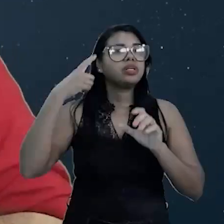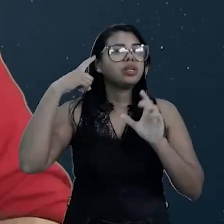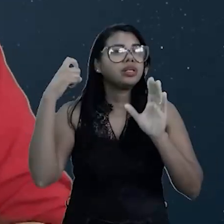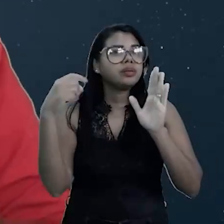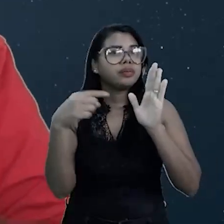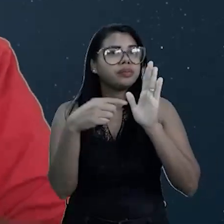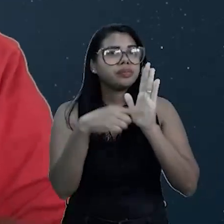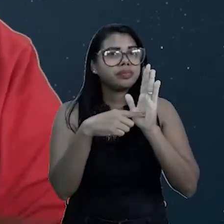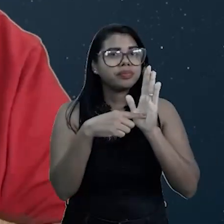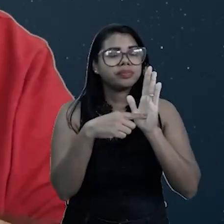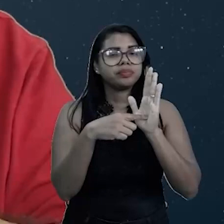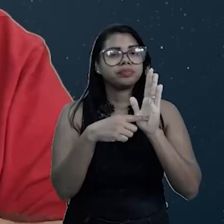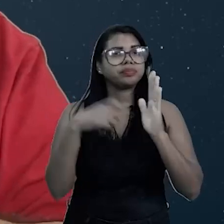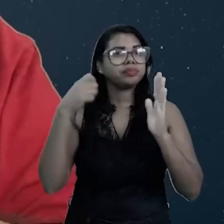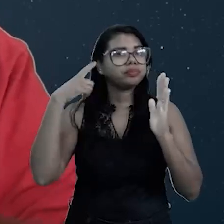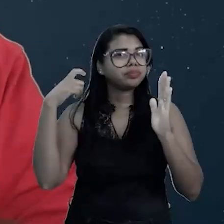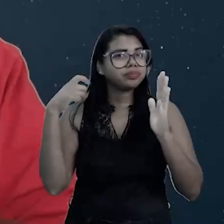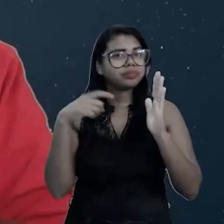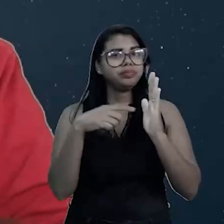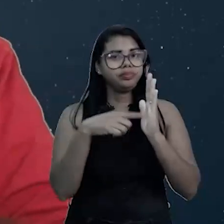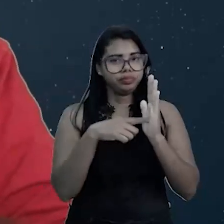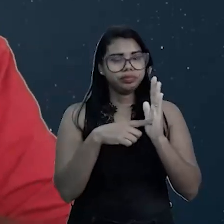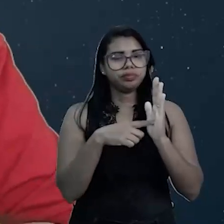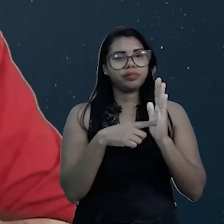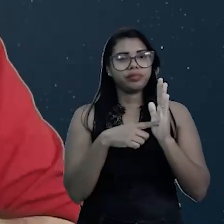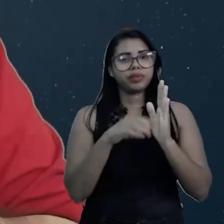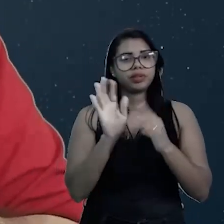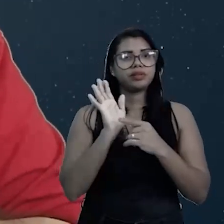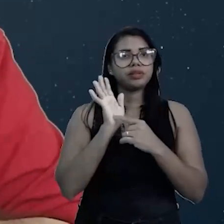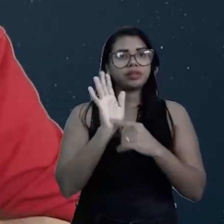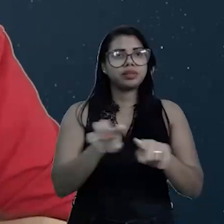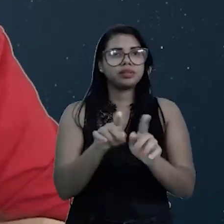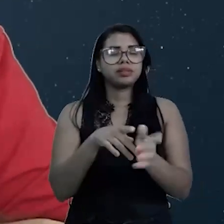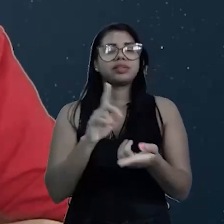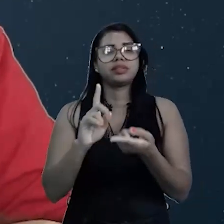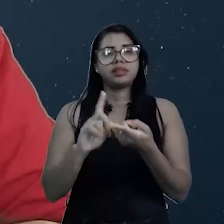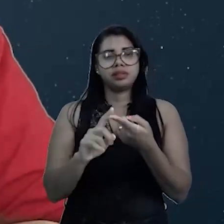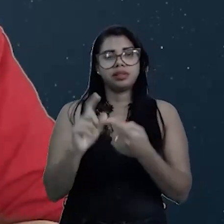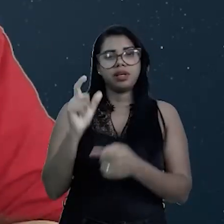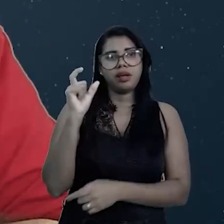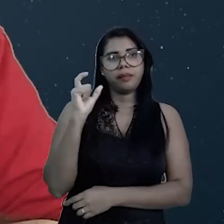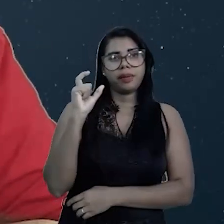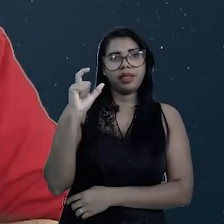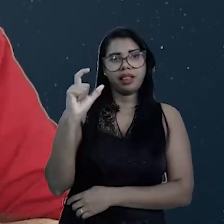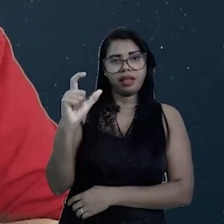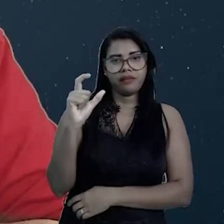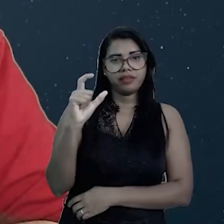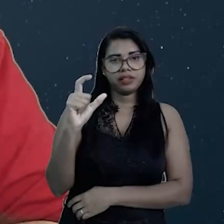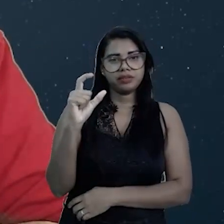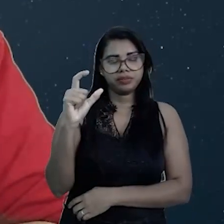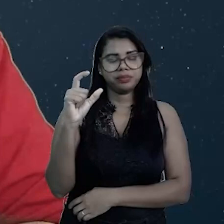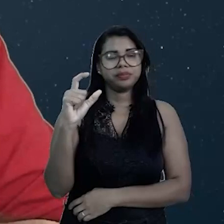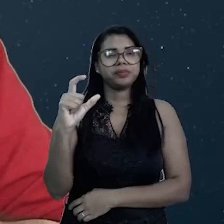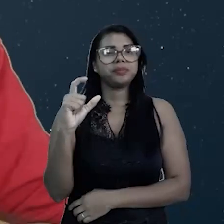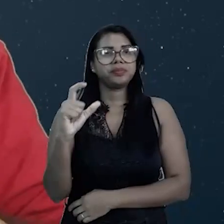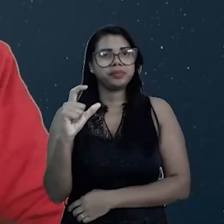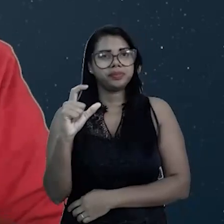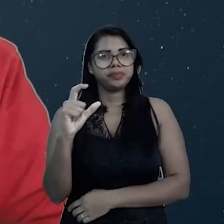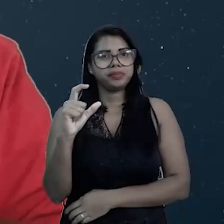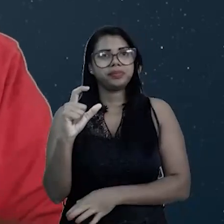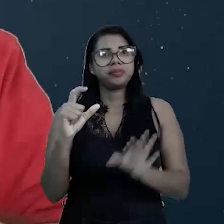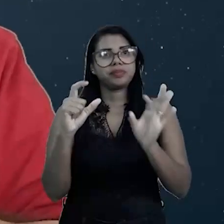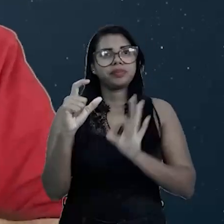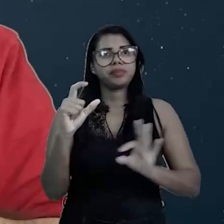onomatopeia, ela vai apresentar, né? São palavras que vão produzir